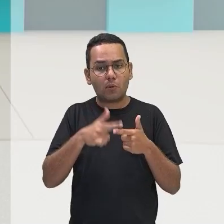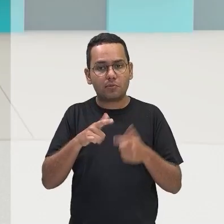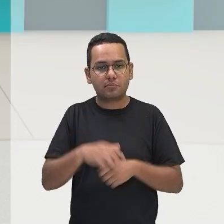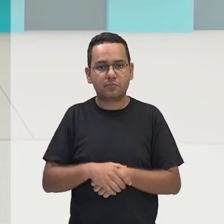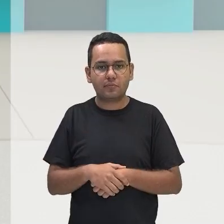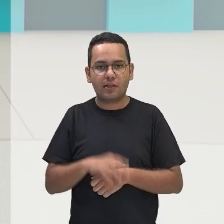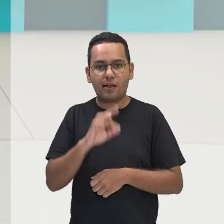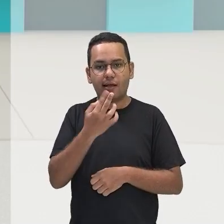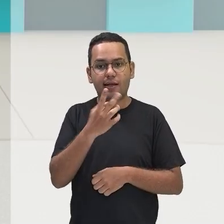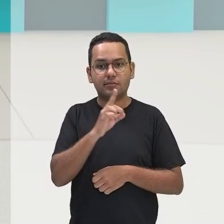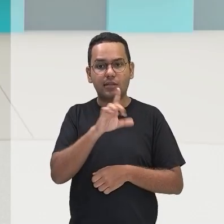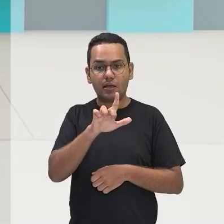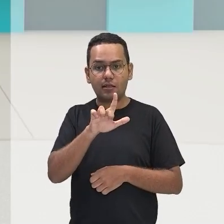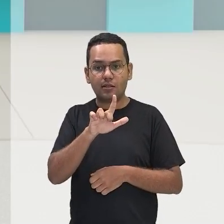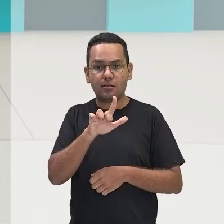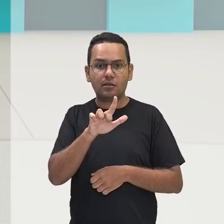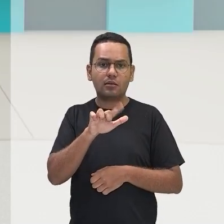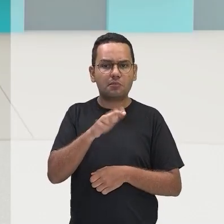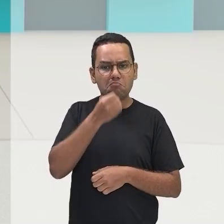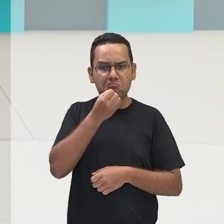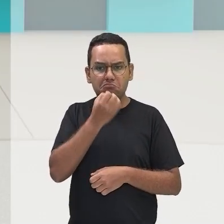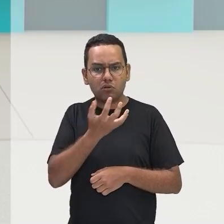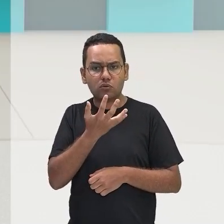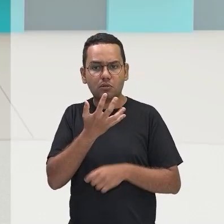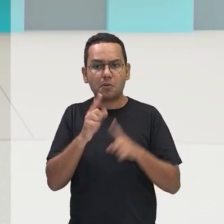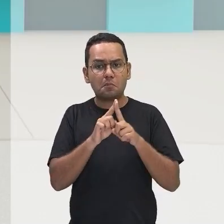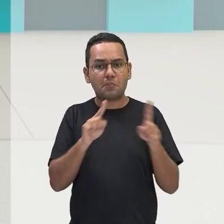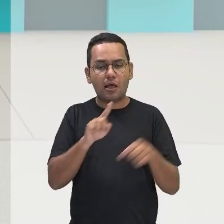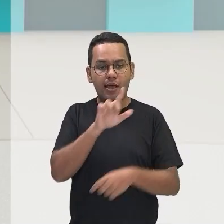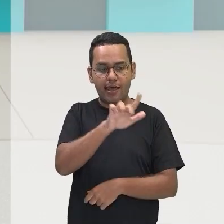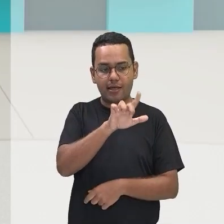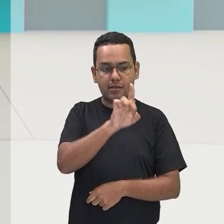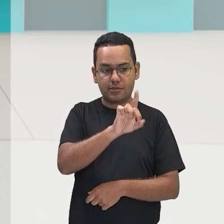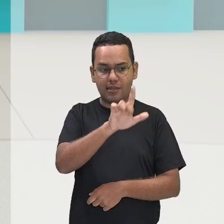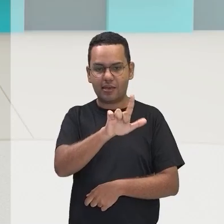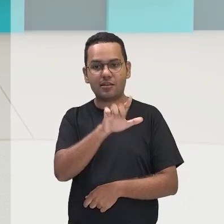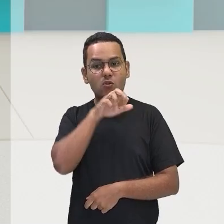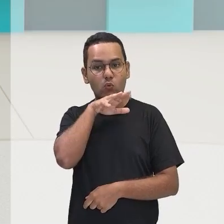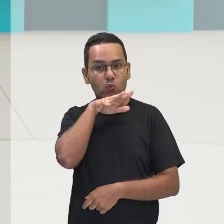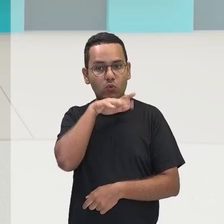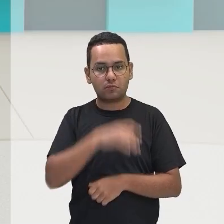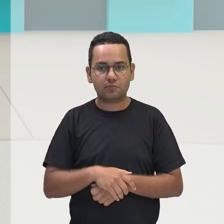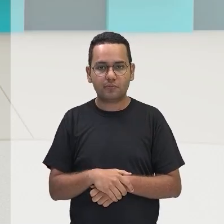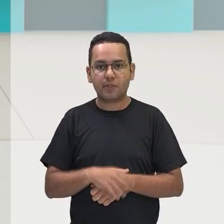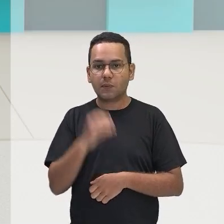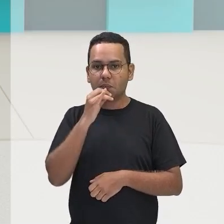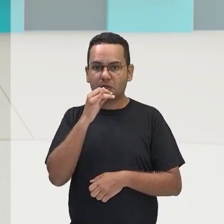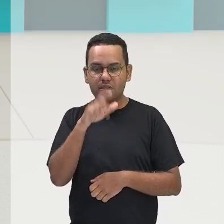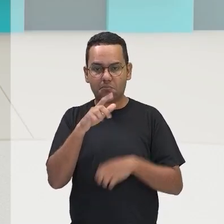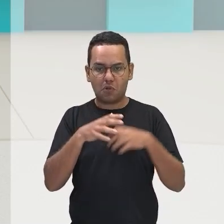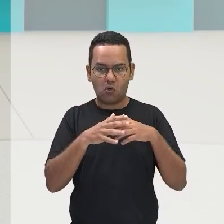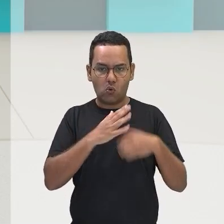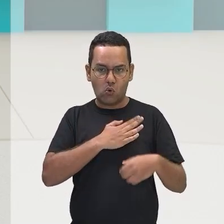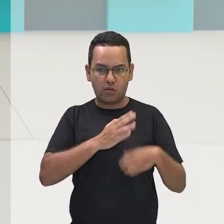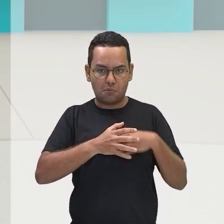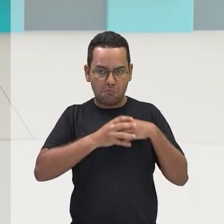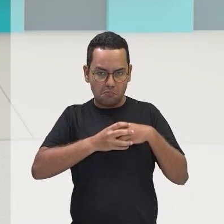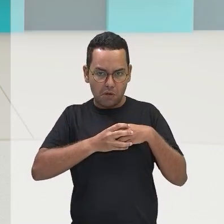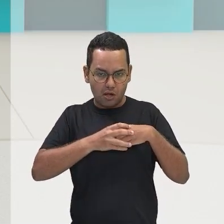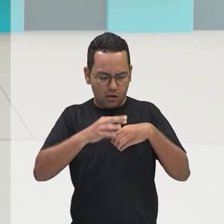considerado uma gordura, entre aspas, boa, mas o LDL. E aí começa a entupir, e aí você tem o quê? O